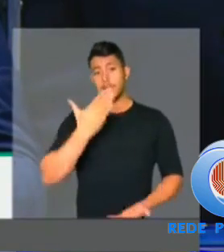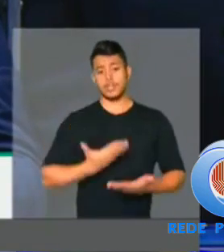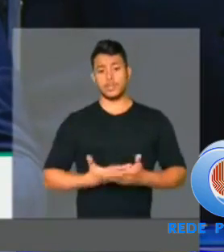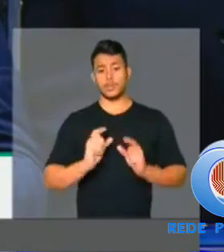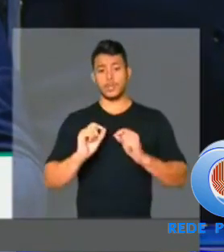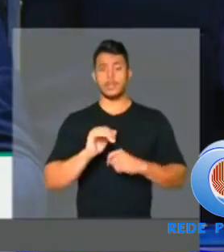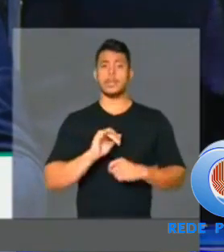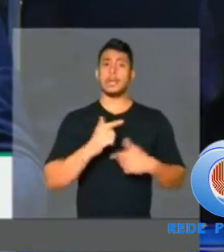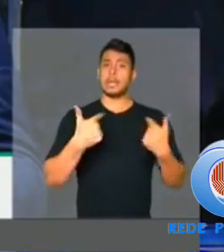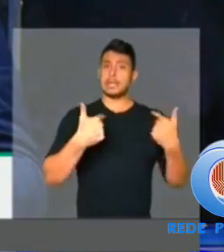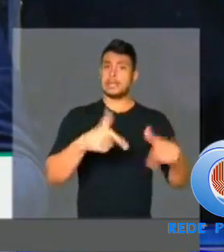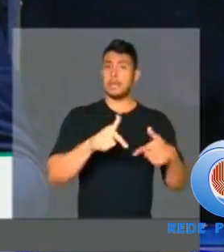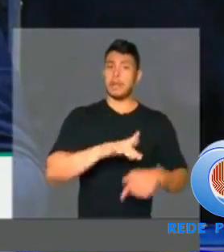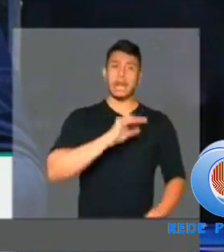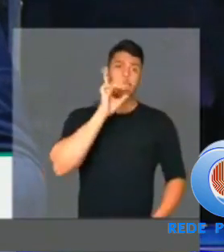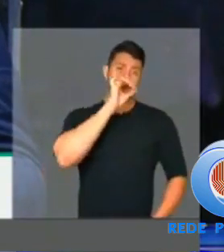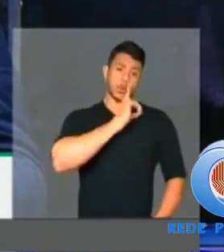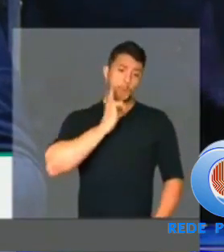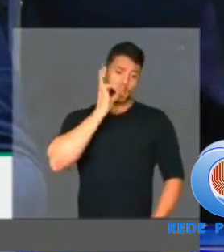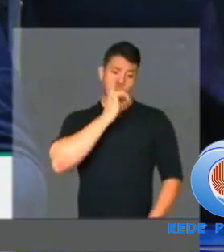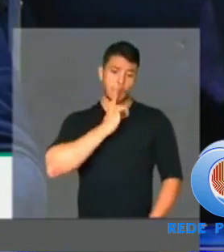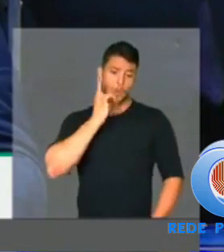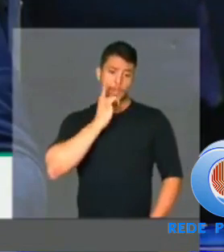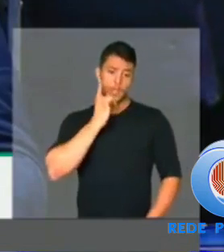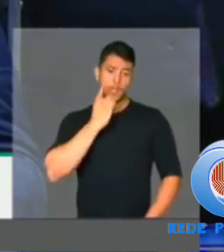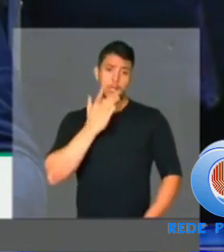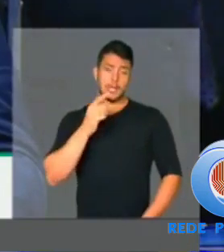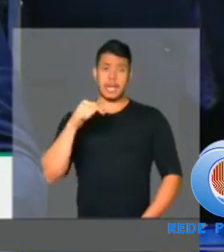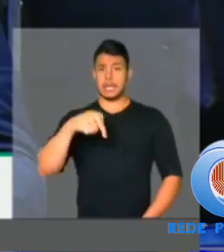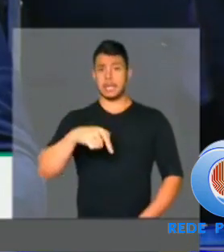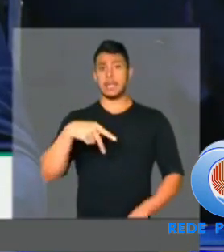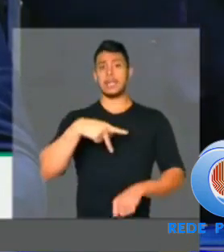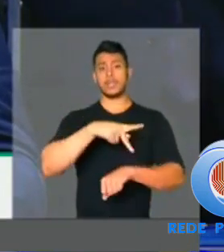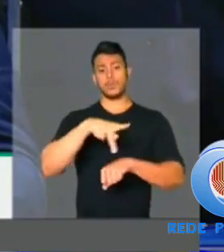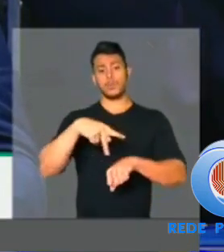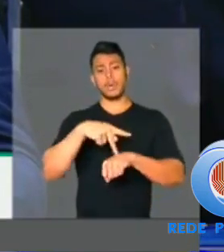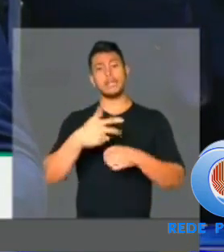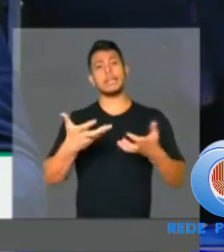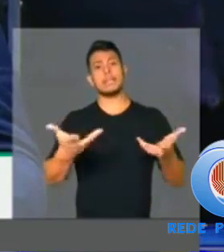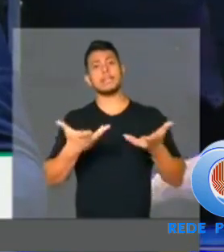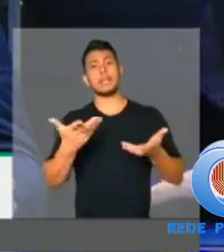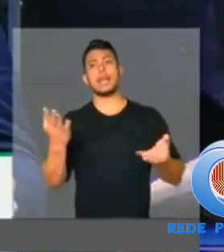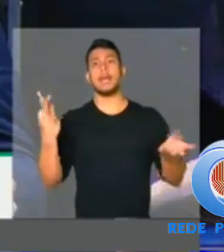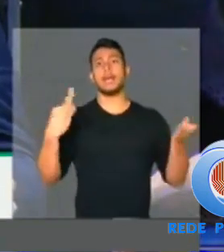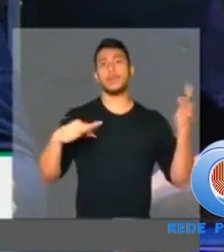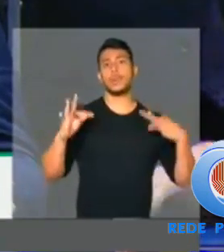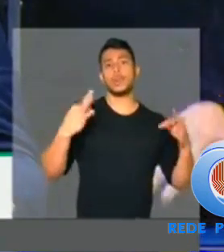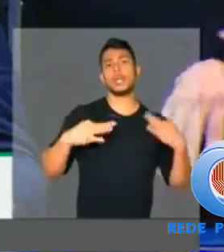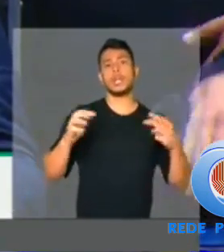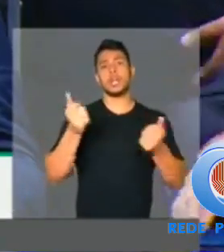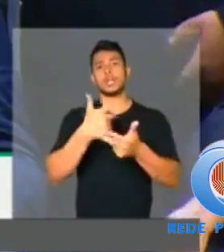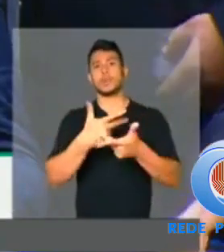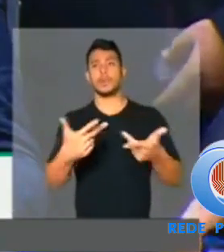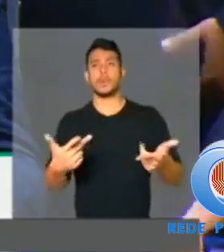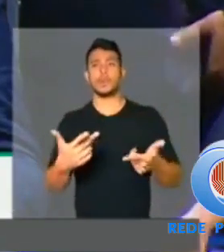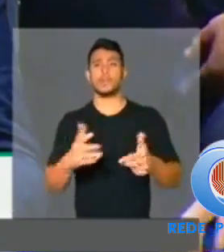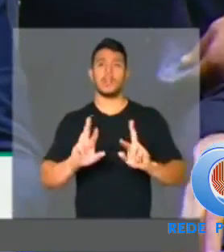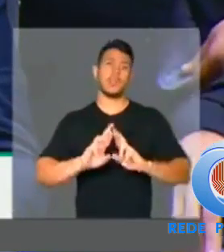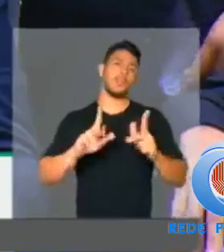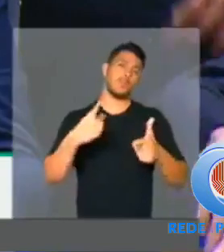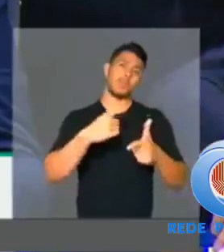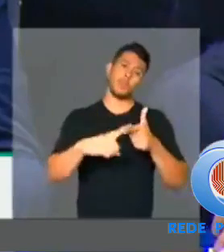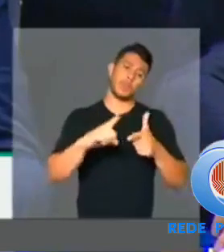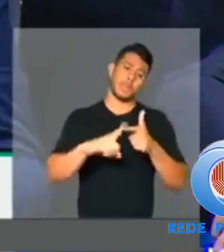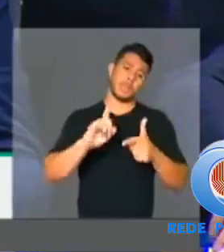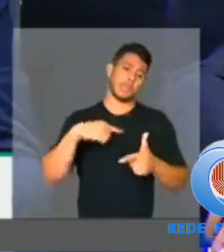trabalhar aos domingos também, para um país que se pretende ser do turismo, também não é nenhum problema, contanto seja